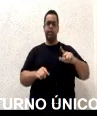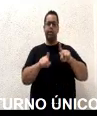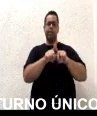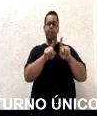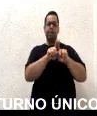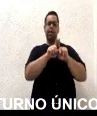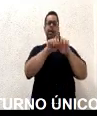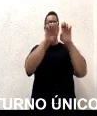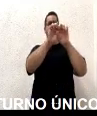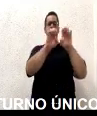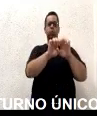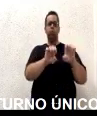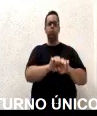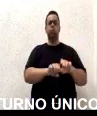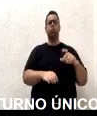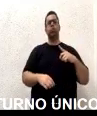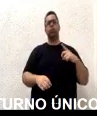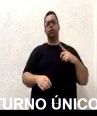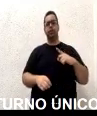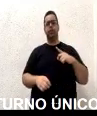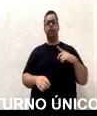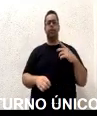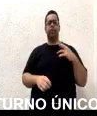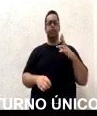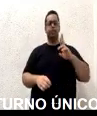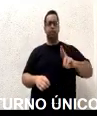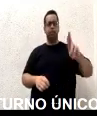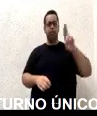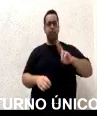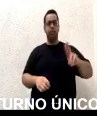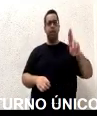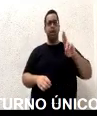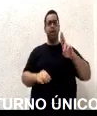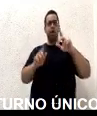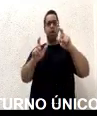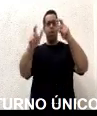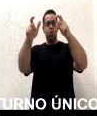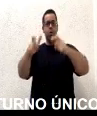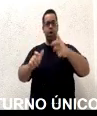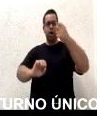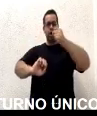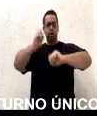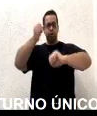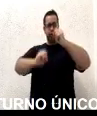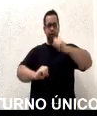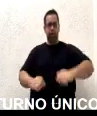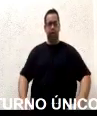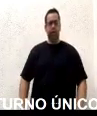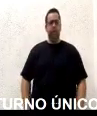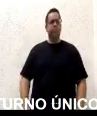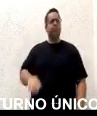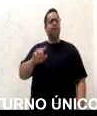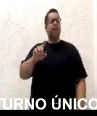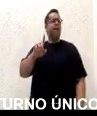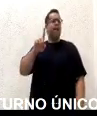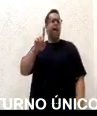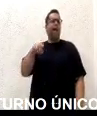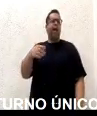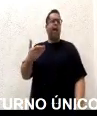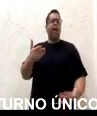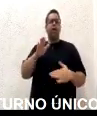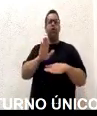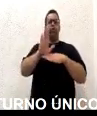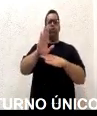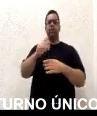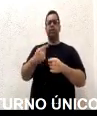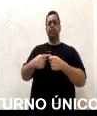né, para o próprio loteamento industrial, enfim, para algumas benfeitorias para o município.